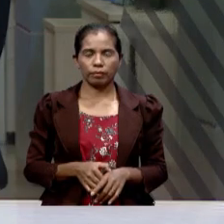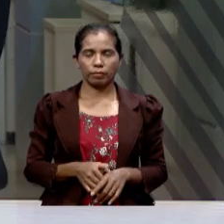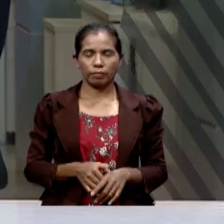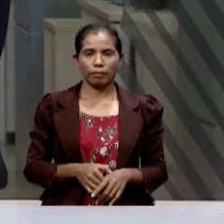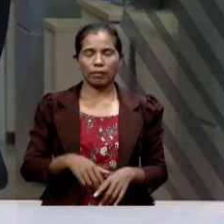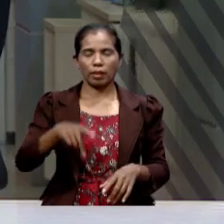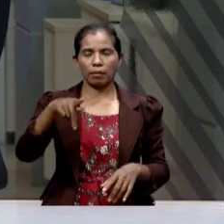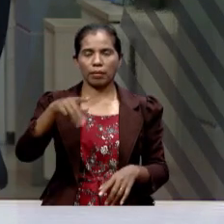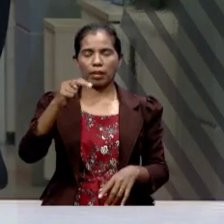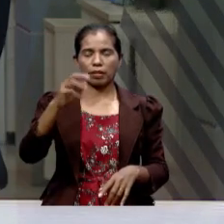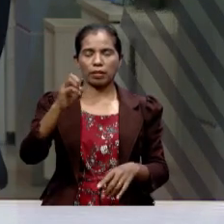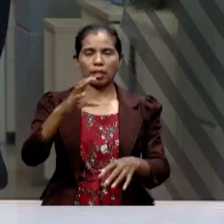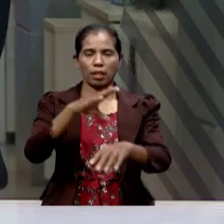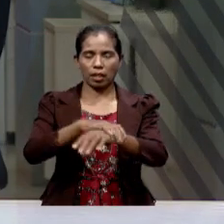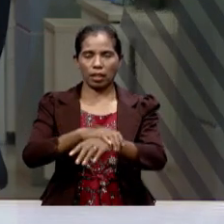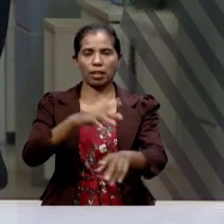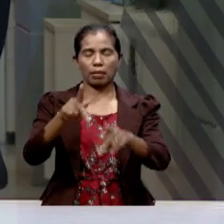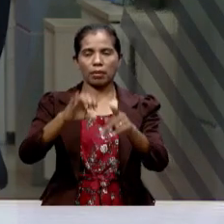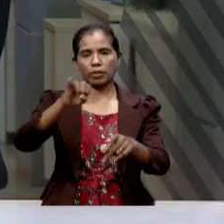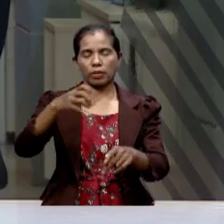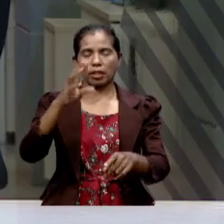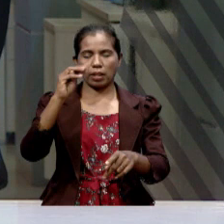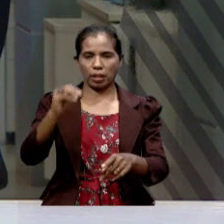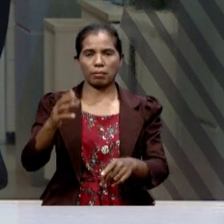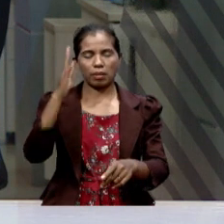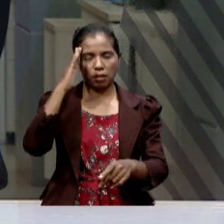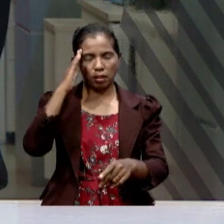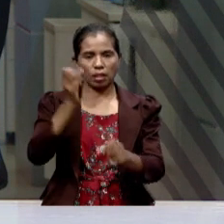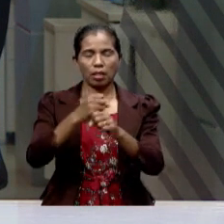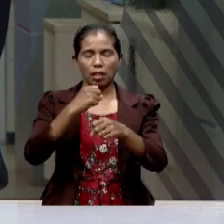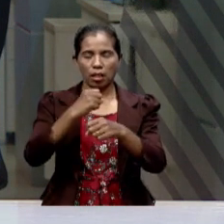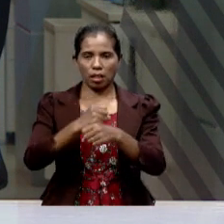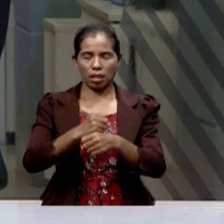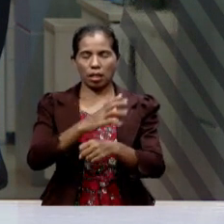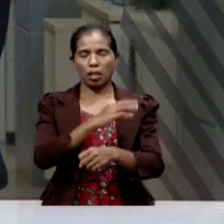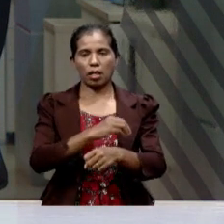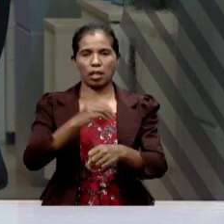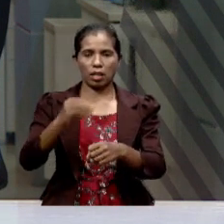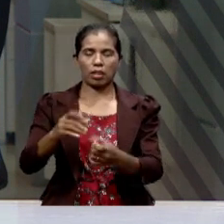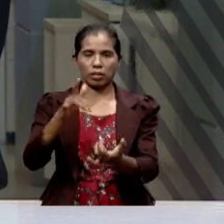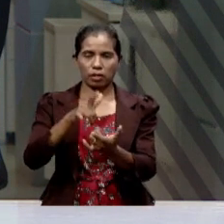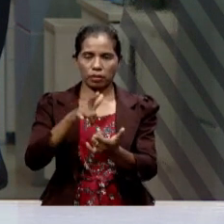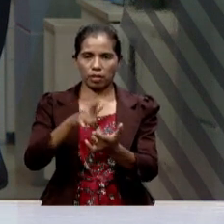Tem sig detém suspeito ho inicial JM, tamba desconfia halo abuso sexual ba minoridade.